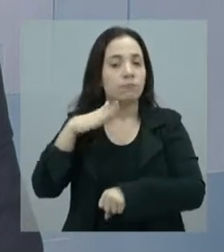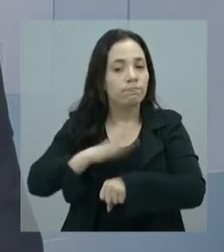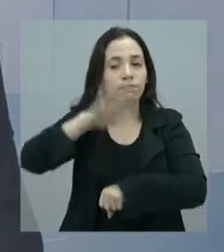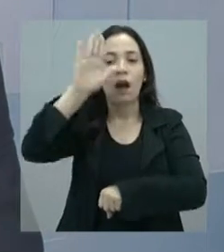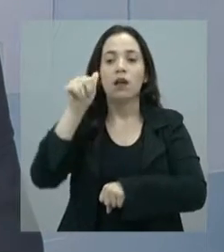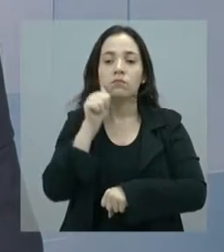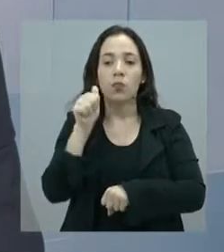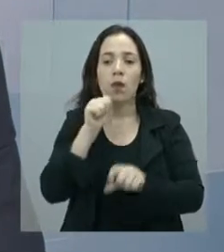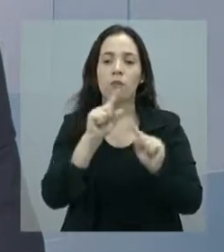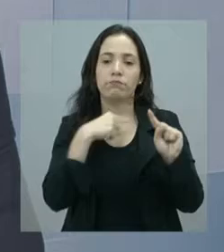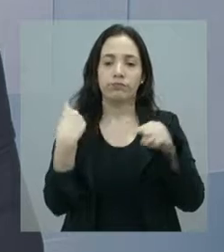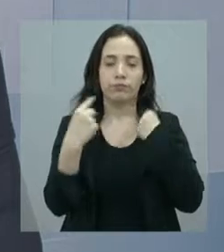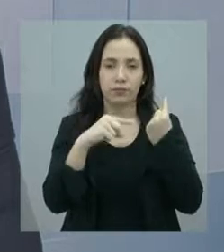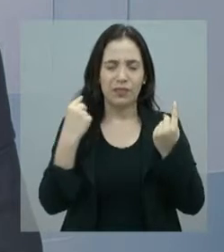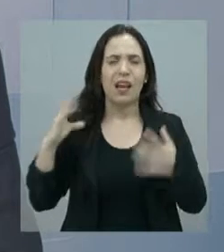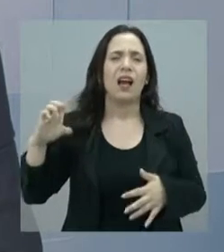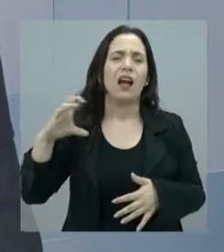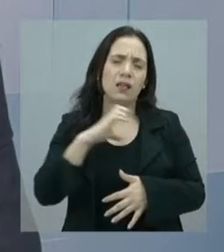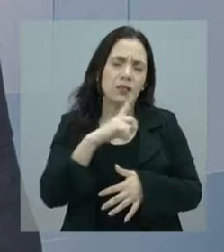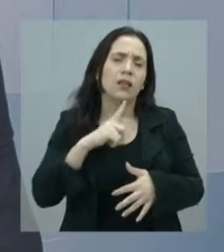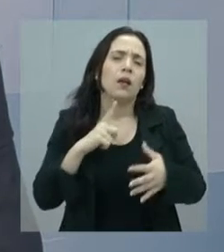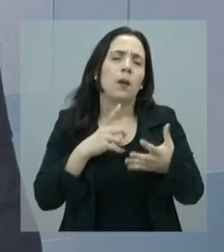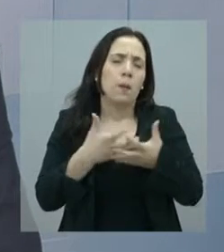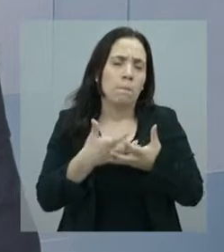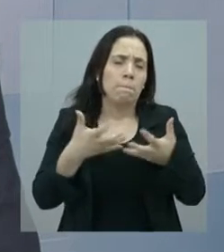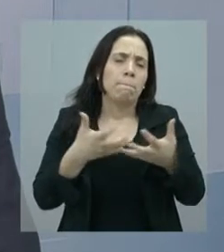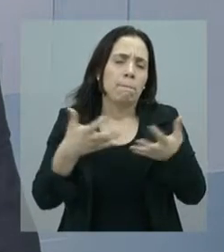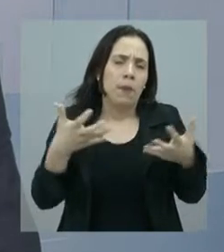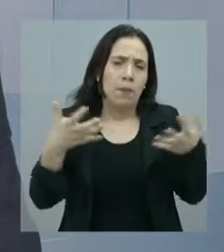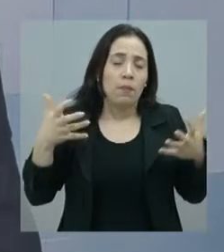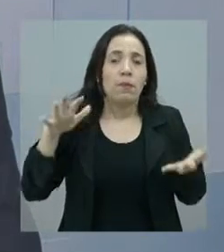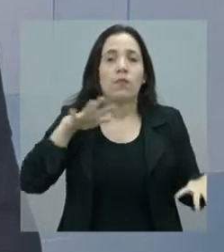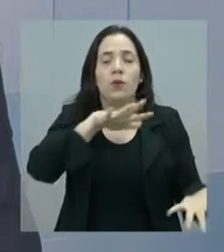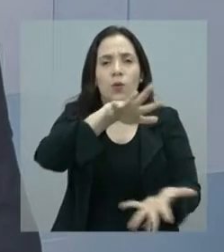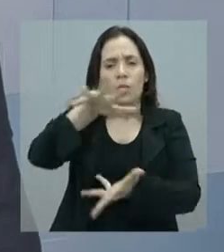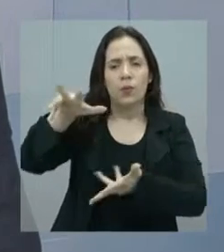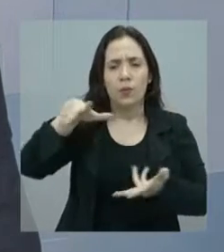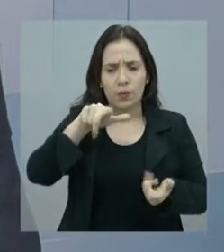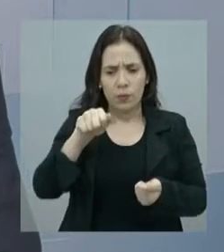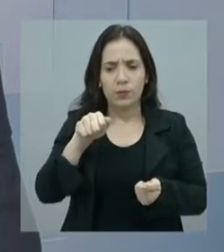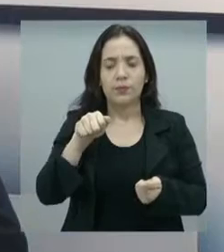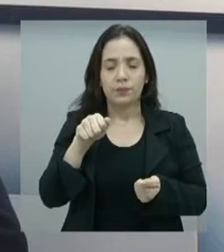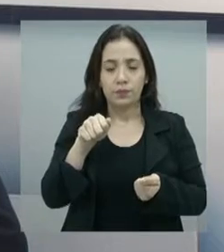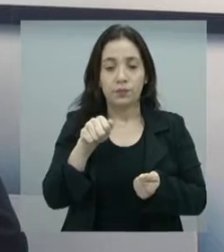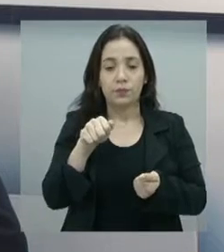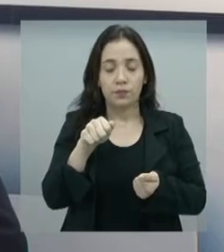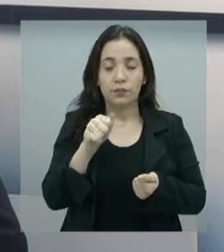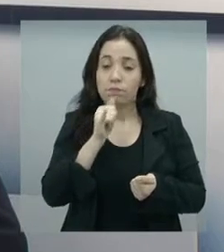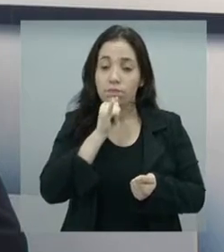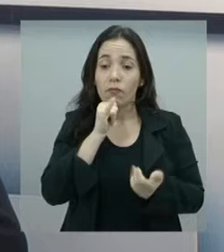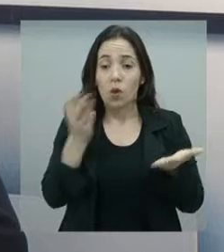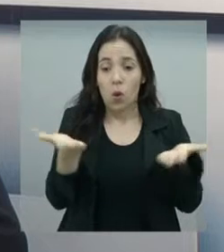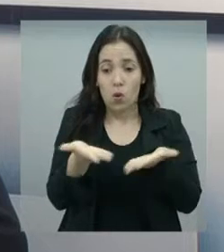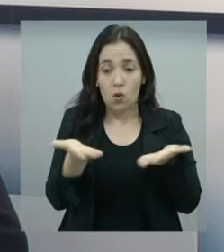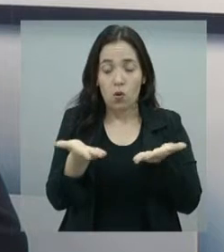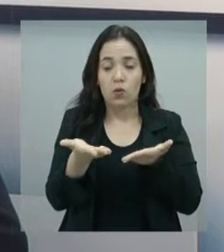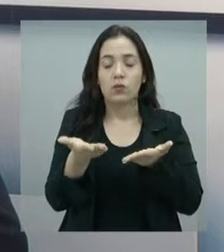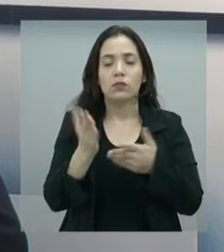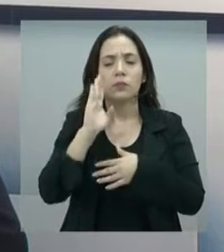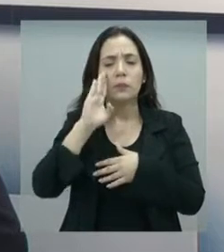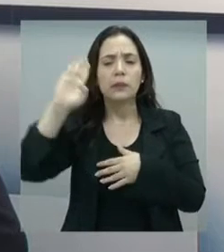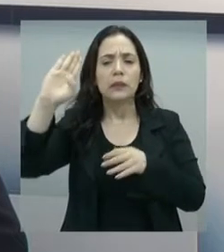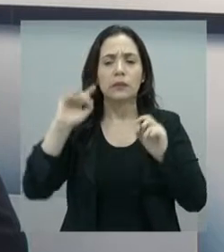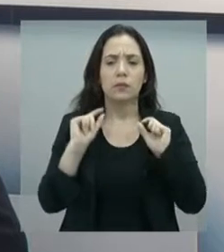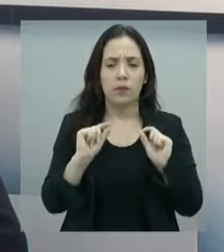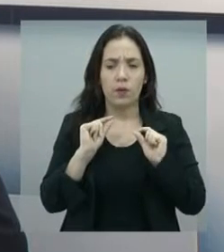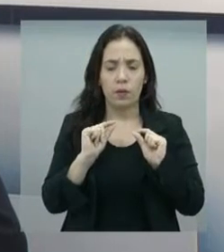morte em mulher. O câncer vem aumentando muito a incidência no mundo todo. Nos Estados Unidos, por exemplo, hoje a principal causa de morte está passando as